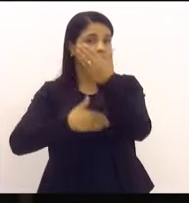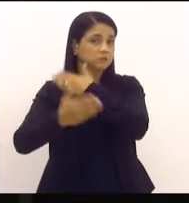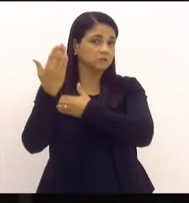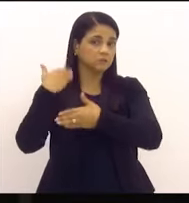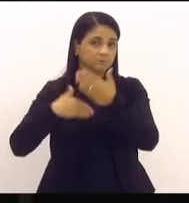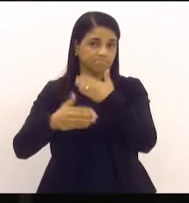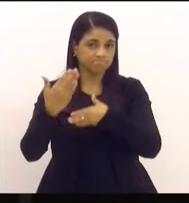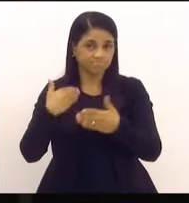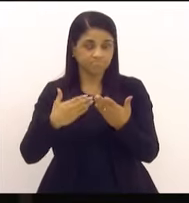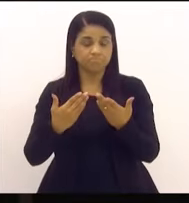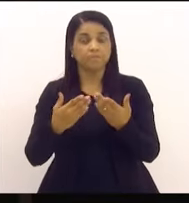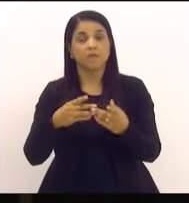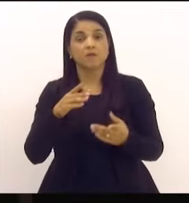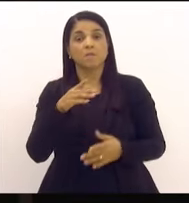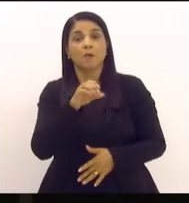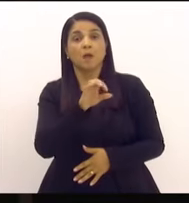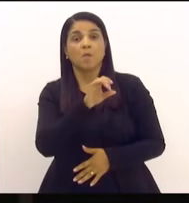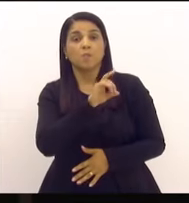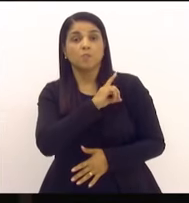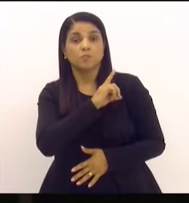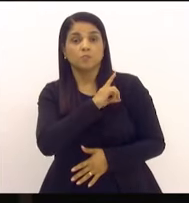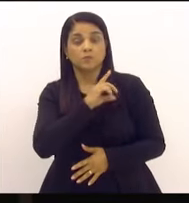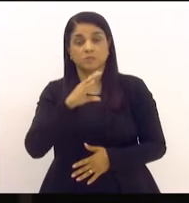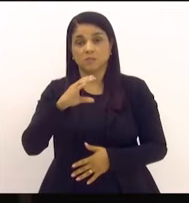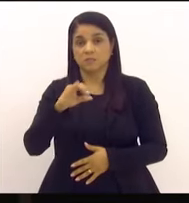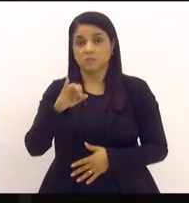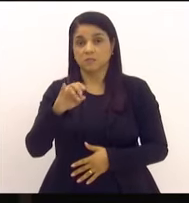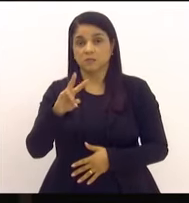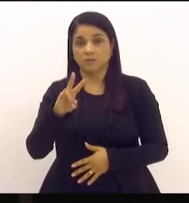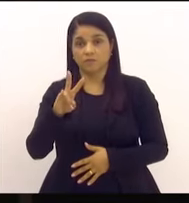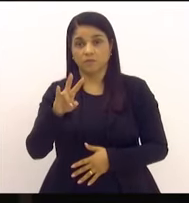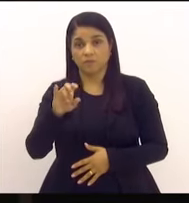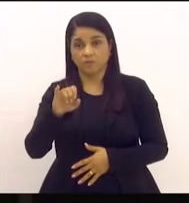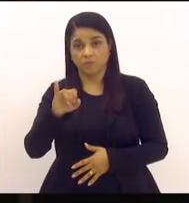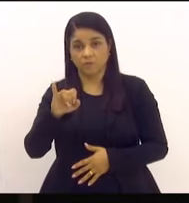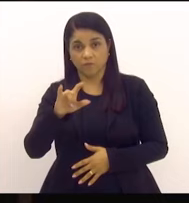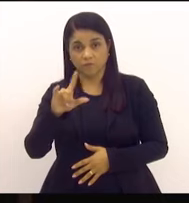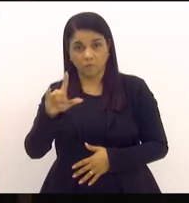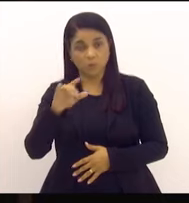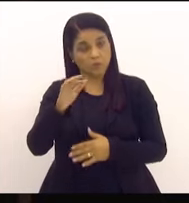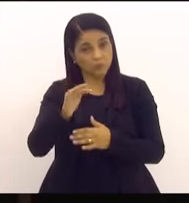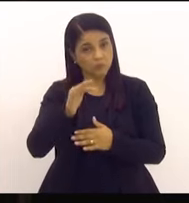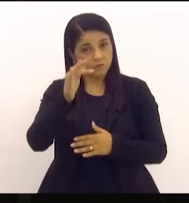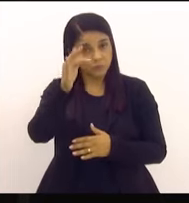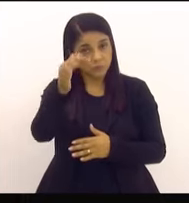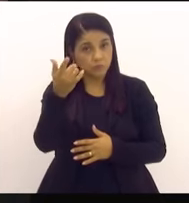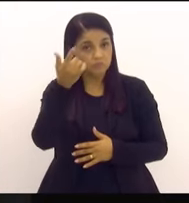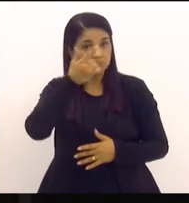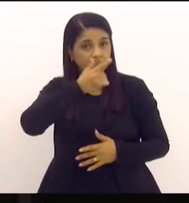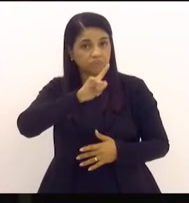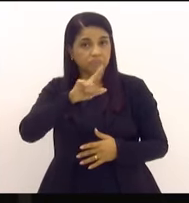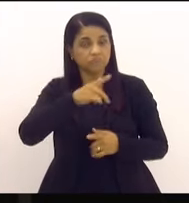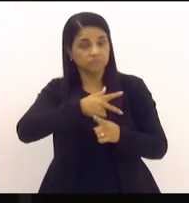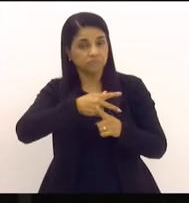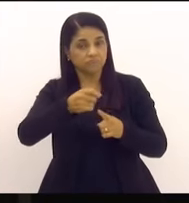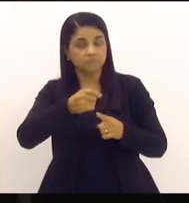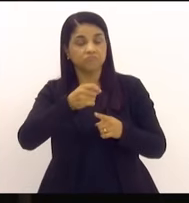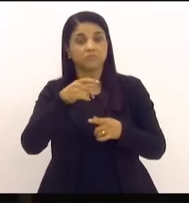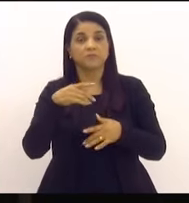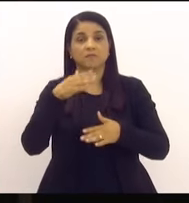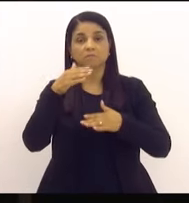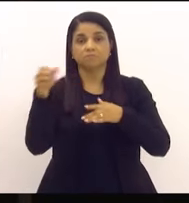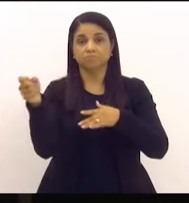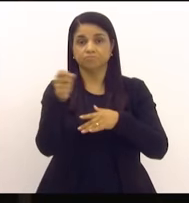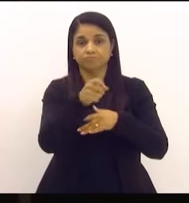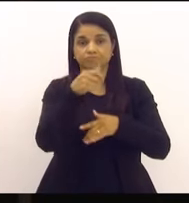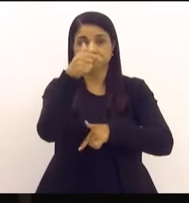e para a Polícia Civil é permanente. É para o futuro, são conquistas da carreira. Então, presidente Bacelar, quando Vossa Excelência toca